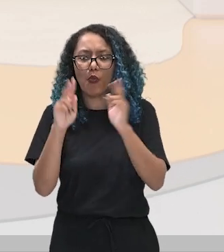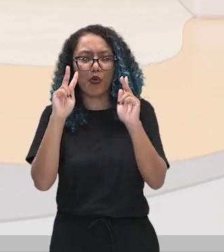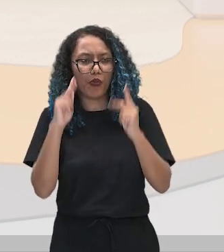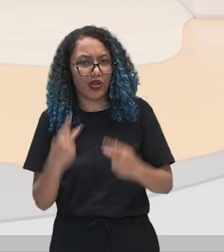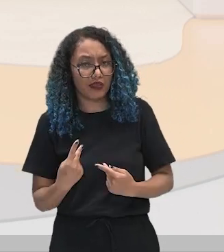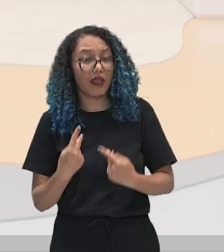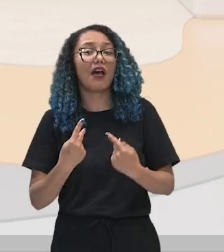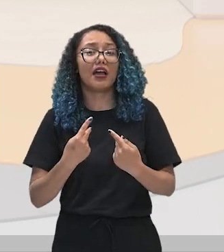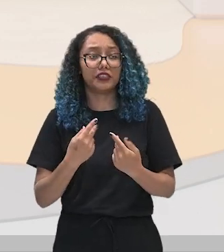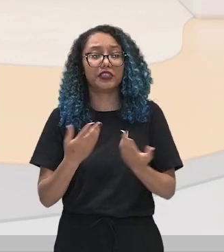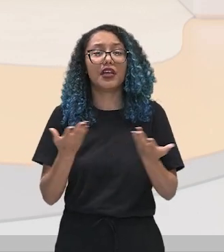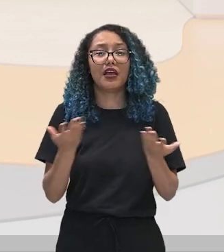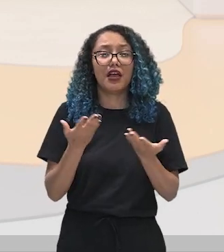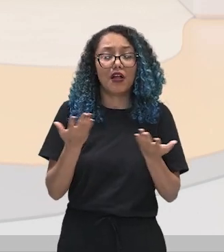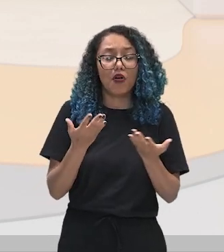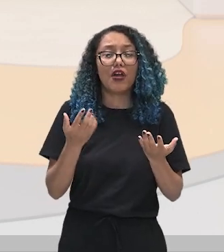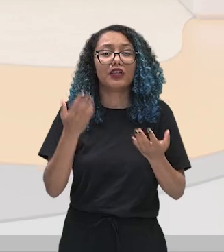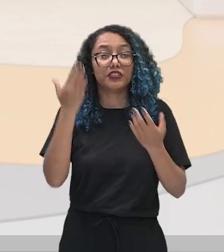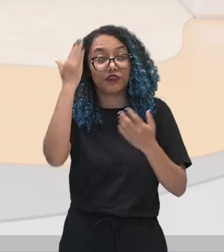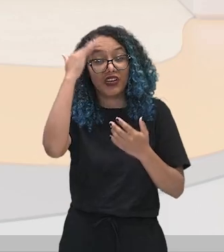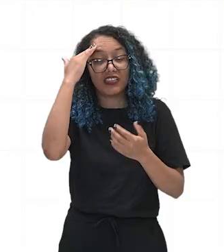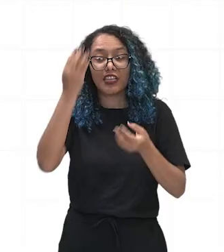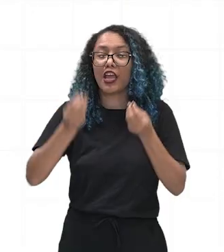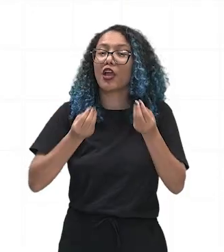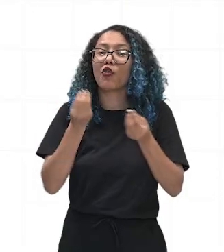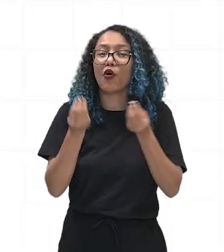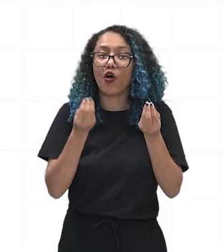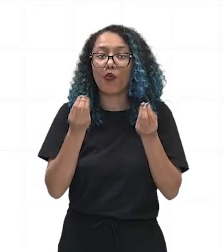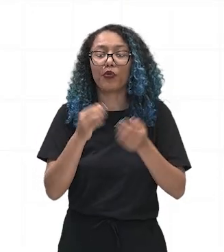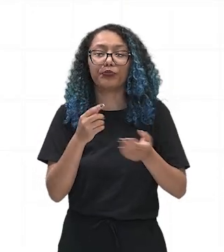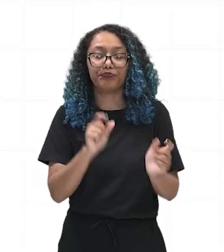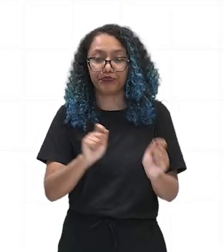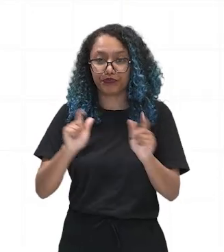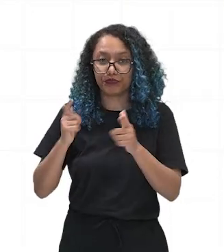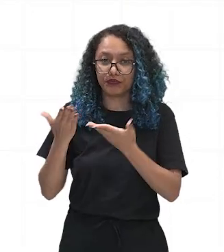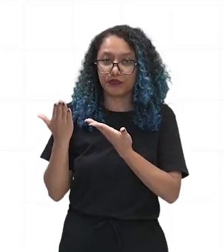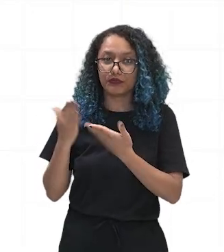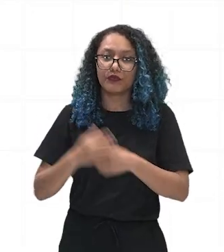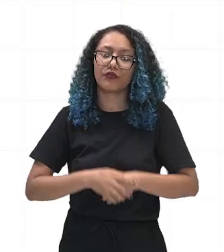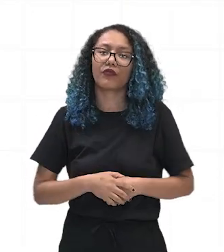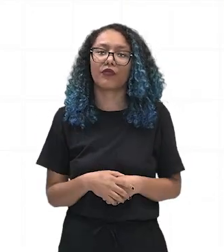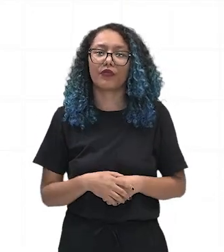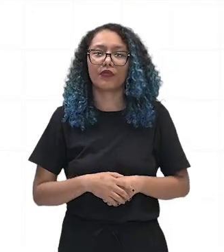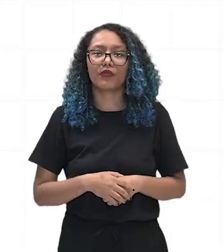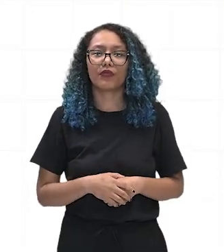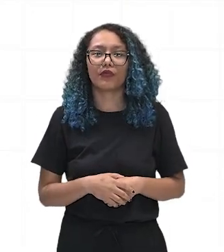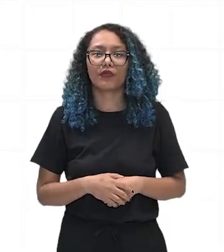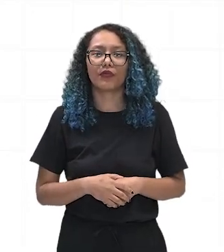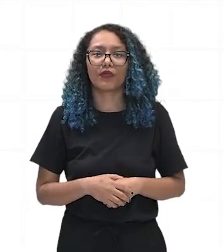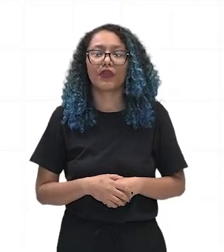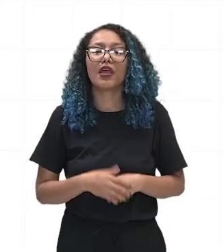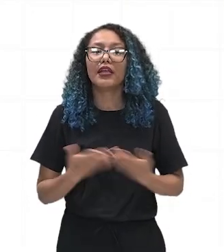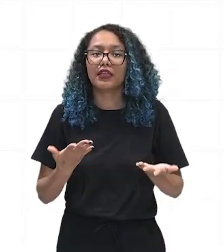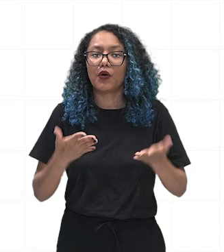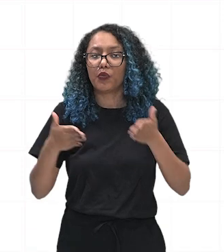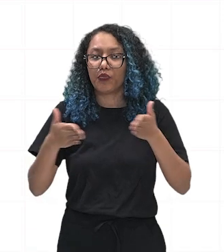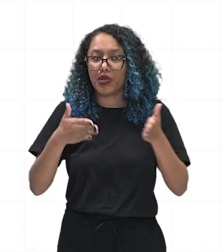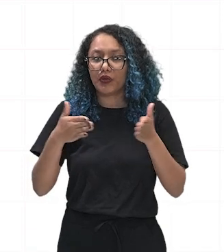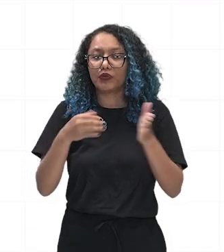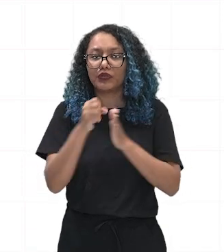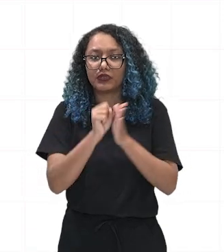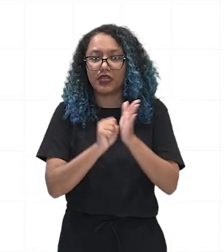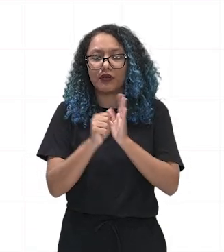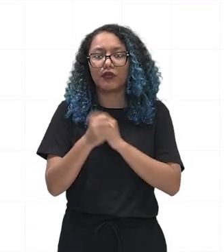aí, estes fatores. Olha só o que diz a nossa primeira cartela. Aí, durante o século XIV, muitas